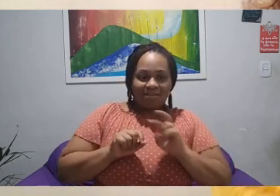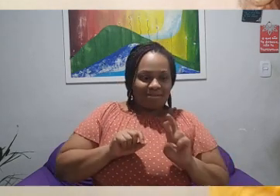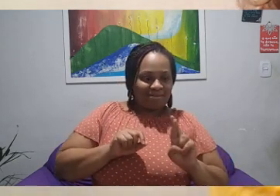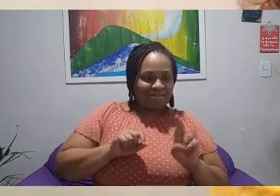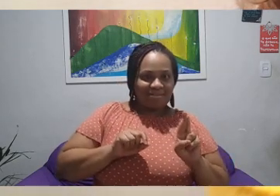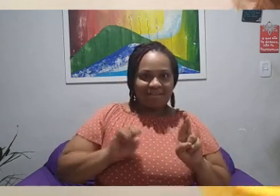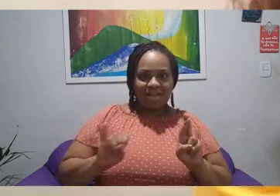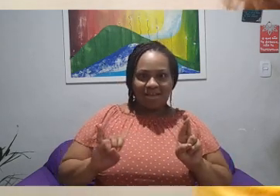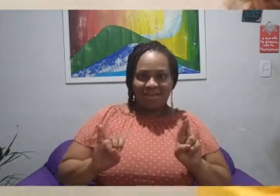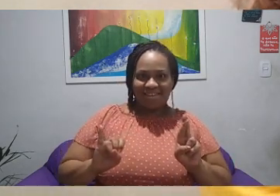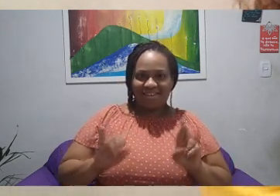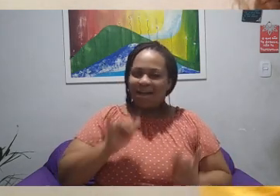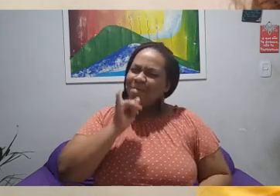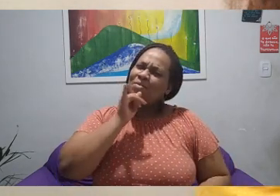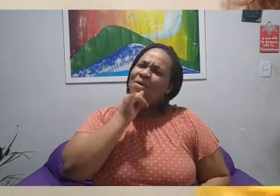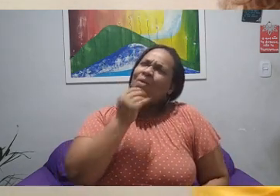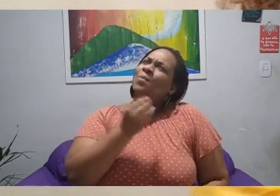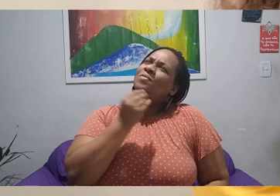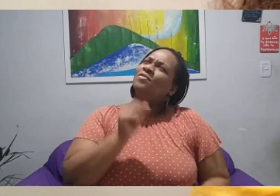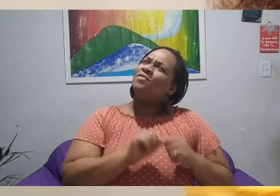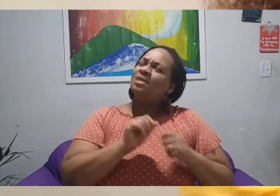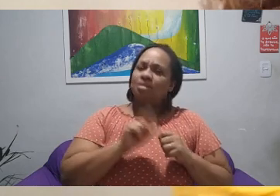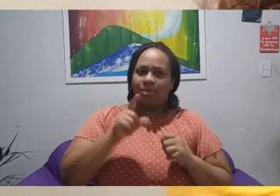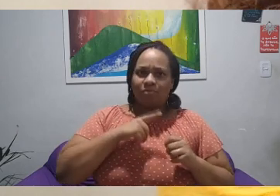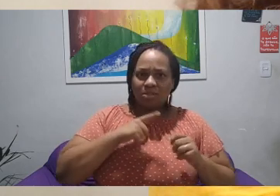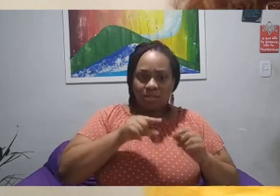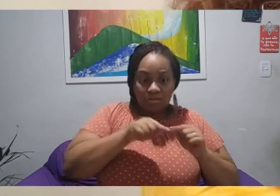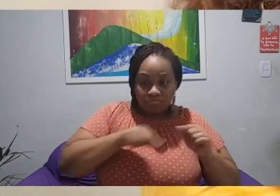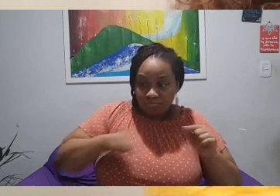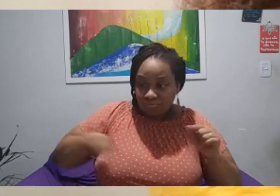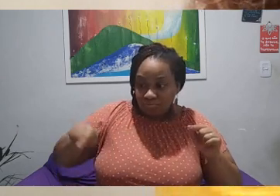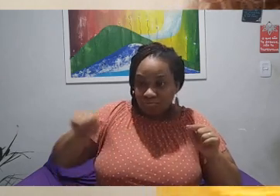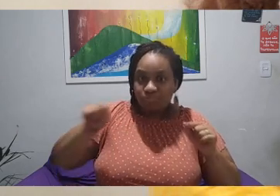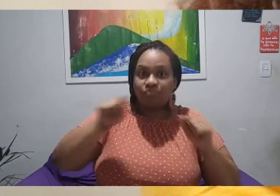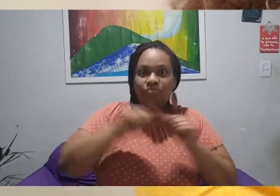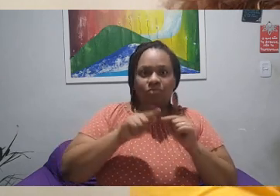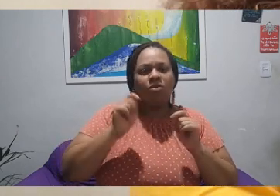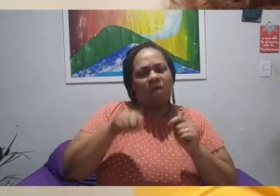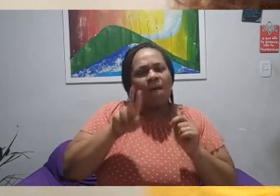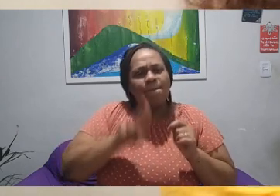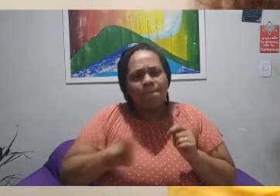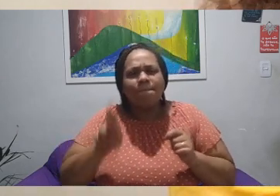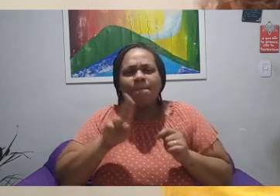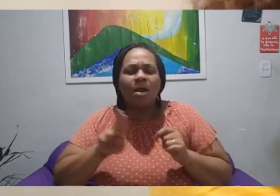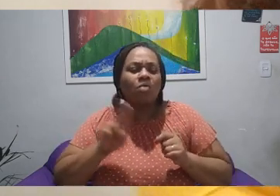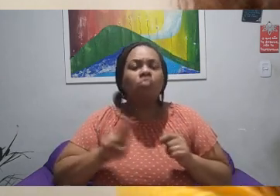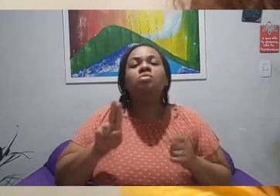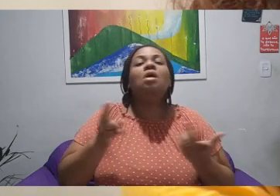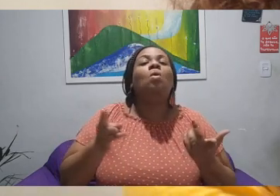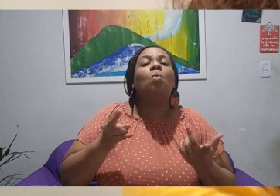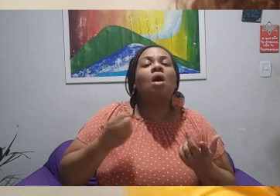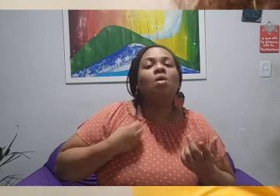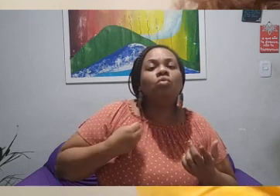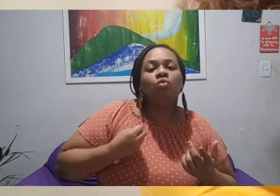com isso? Você tem um circuito, certo? Dá para você descobrir o valor da tensão usando a resistência e a